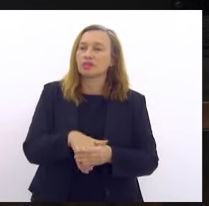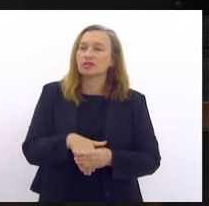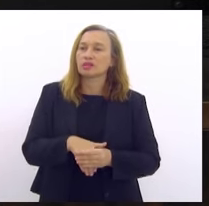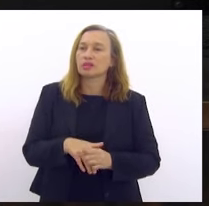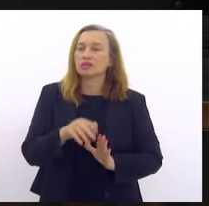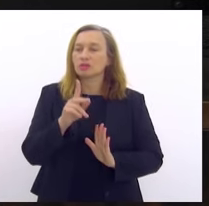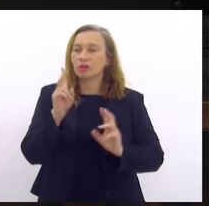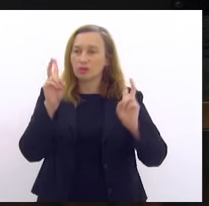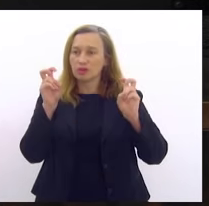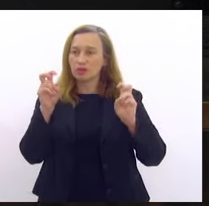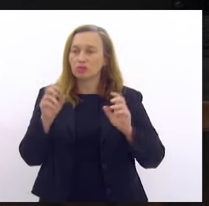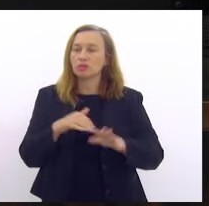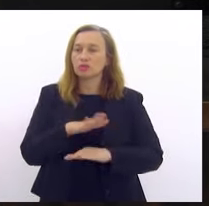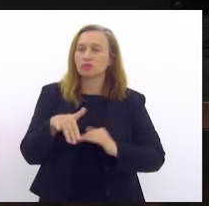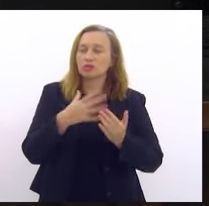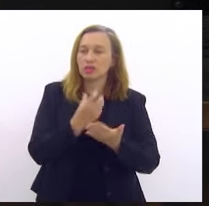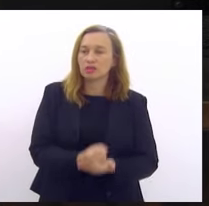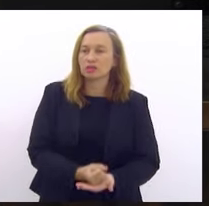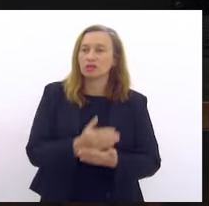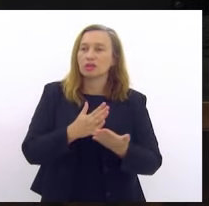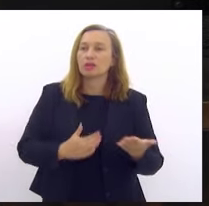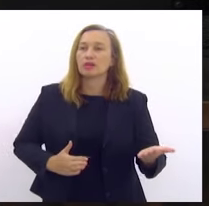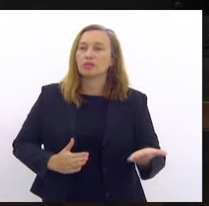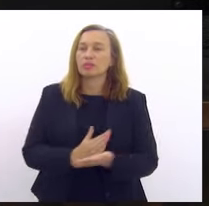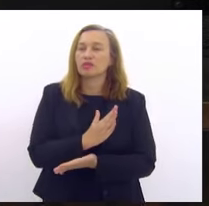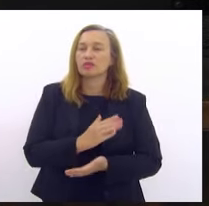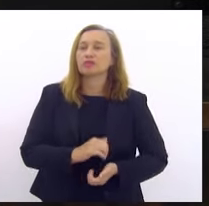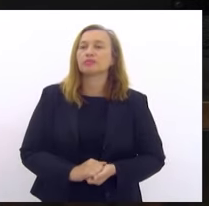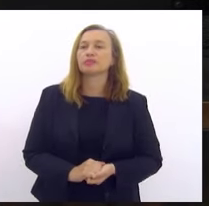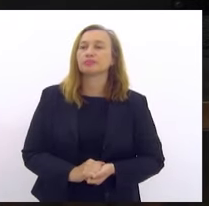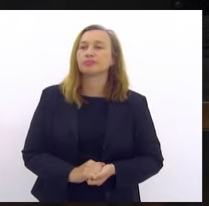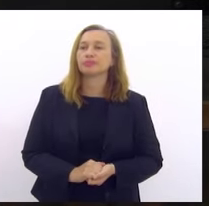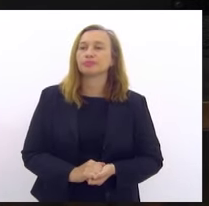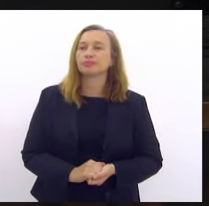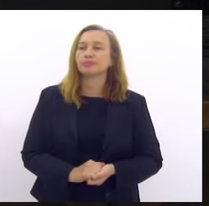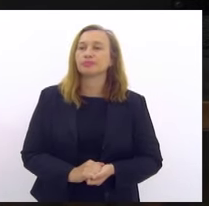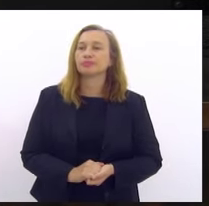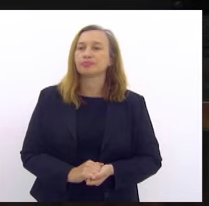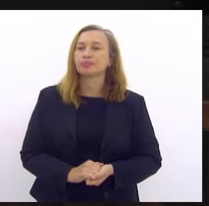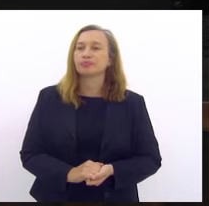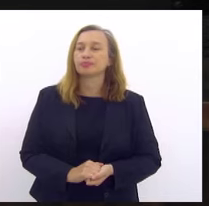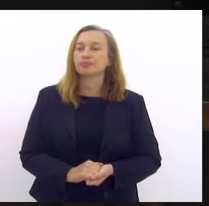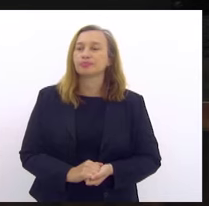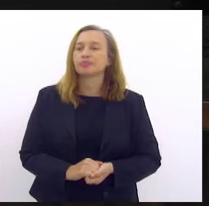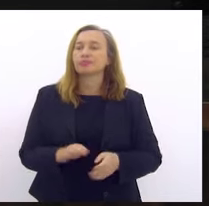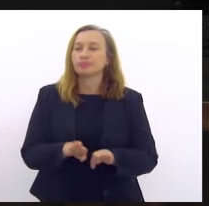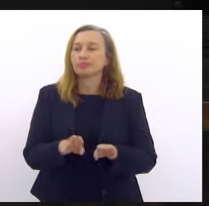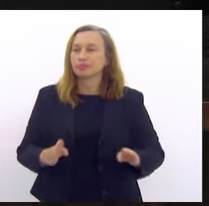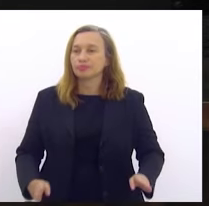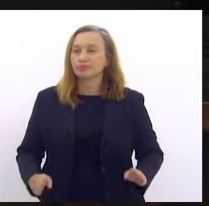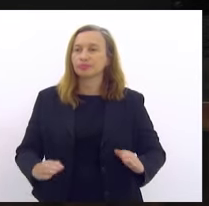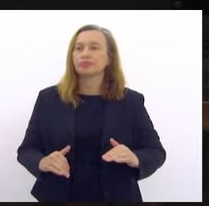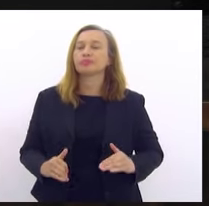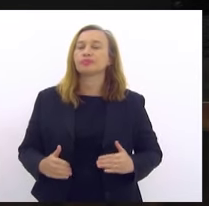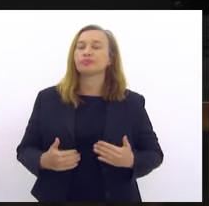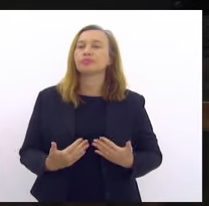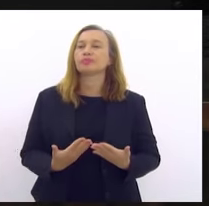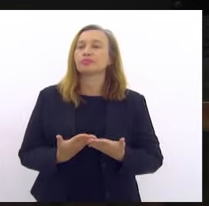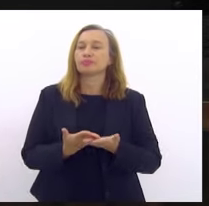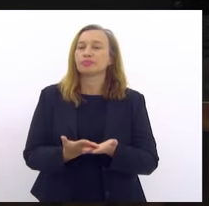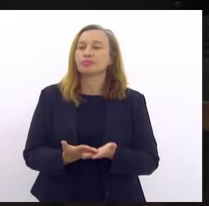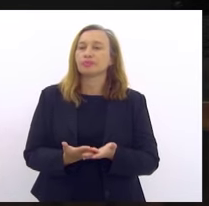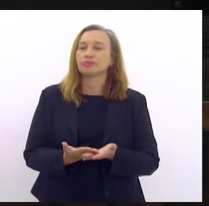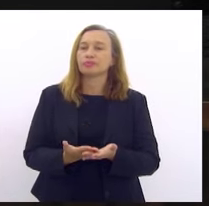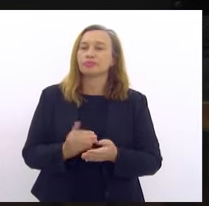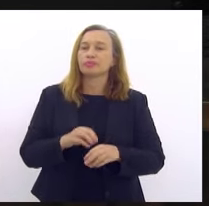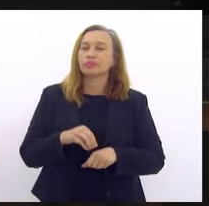matéria destacada. Senhores que aprovam, permaneçam como estão. Aprovado. Há sobre a mesa também outro